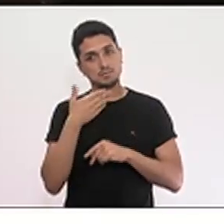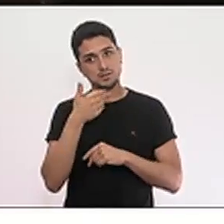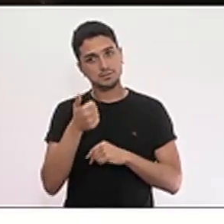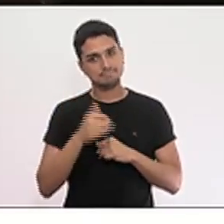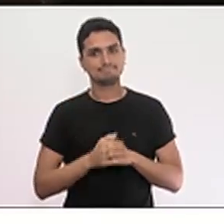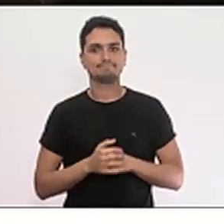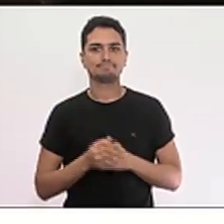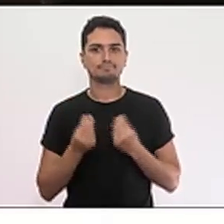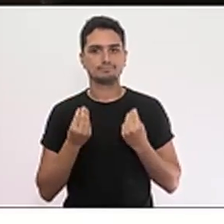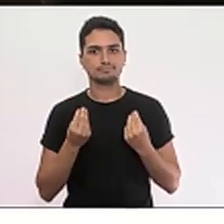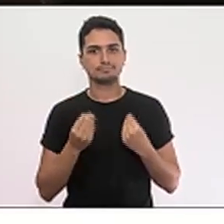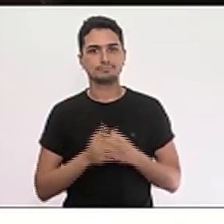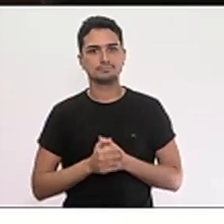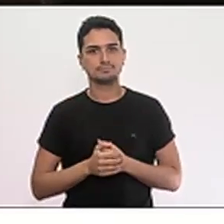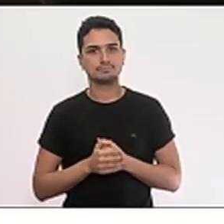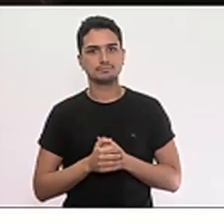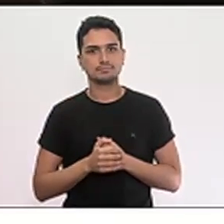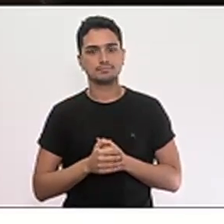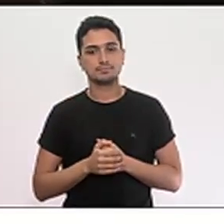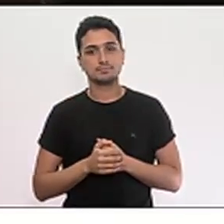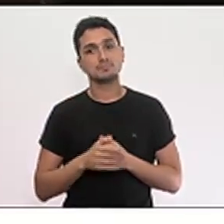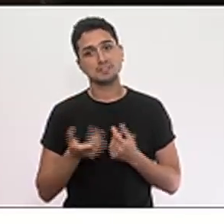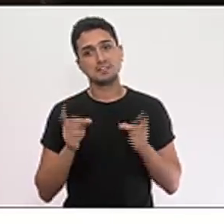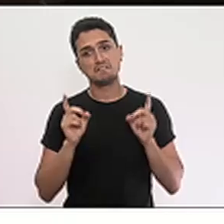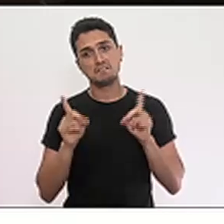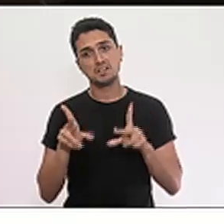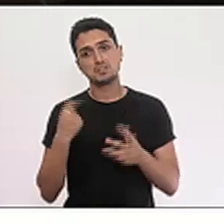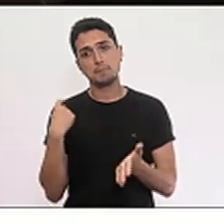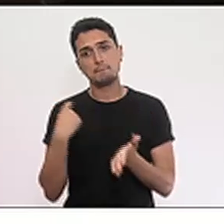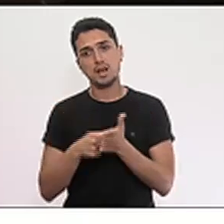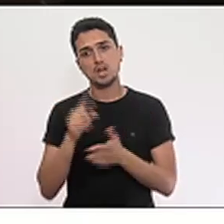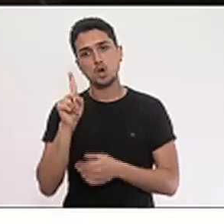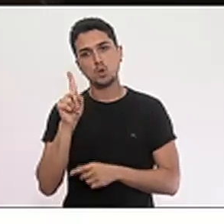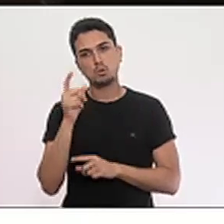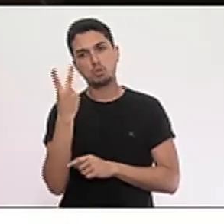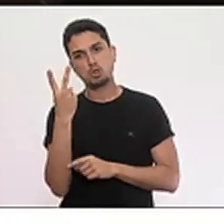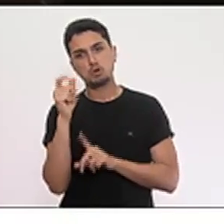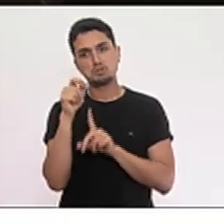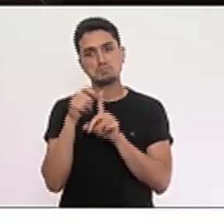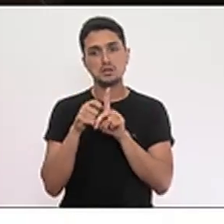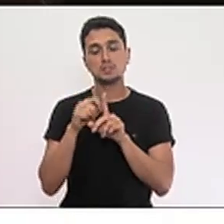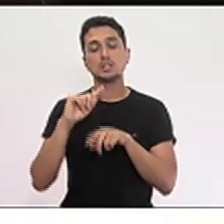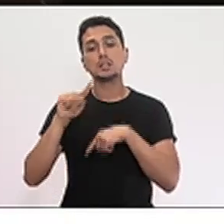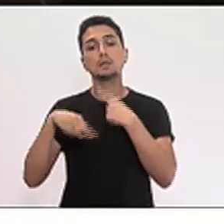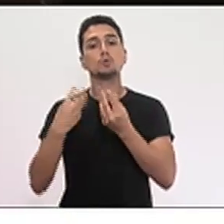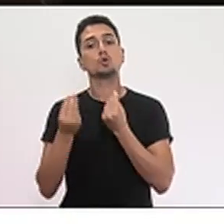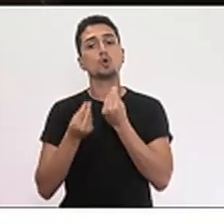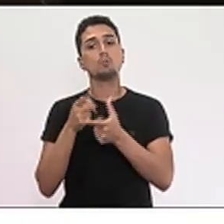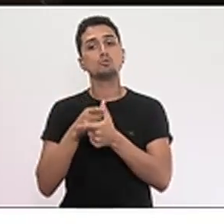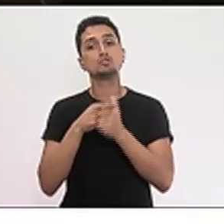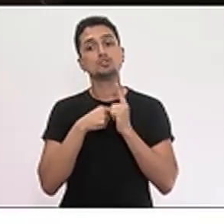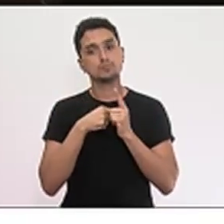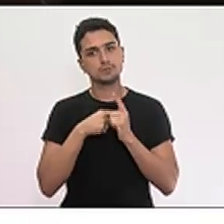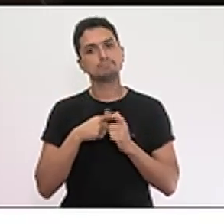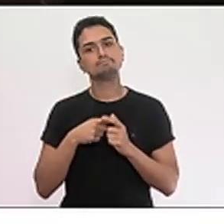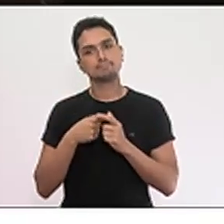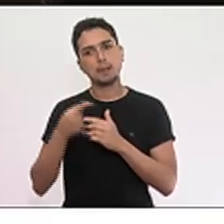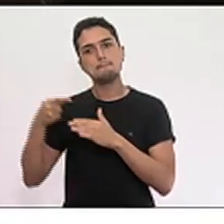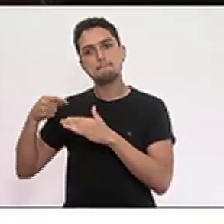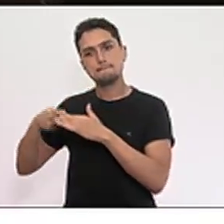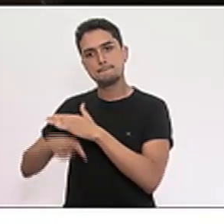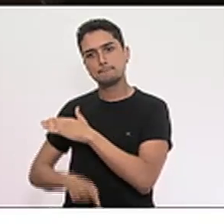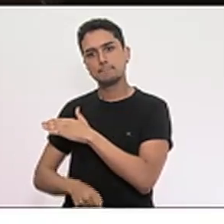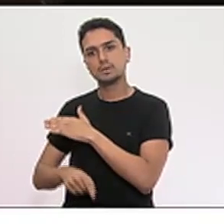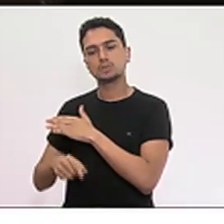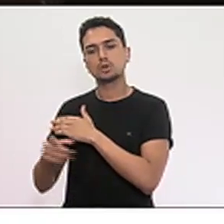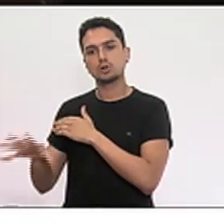vender a SEDAI paga 1 mês, 2 e depois. Mas mesmo assim serviu como lastro para pedir um empréstimo